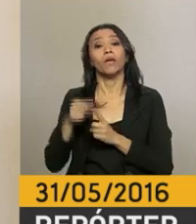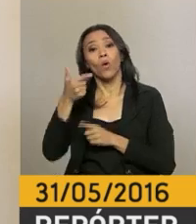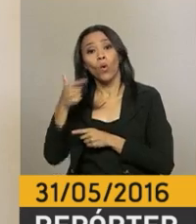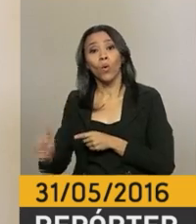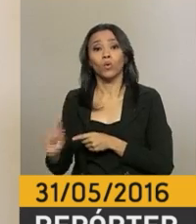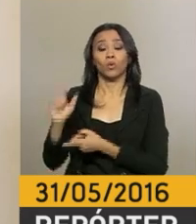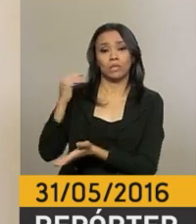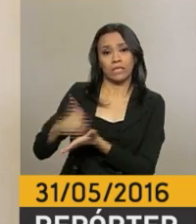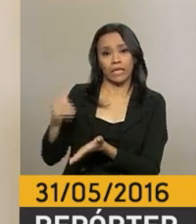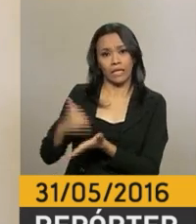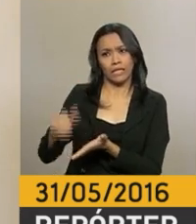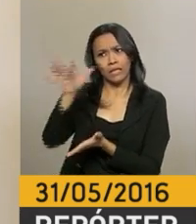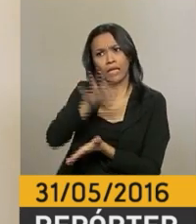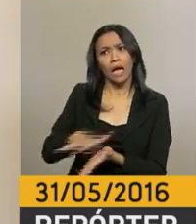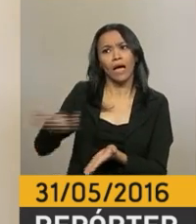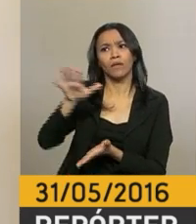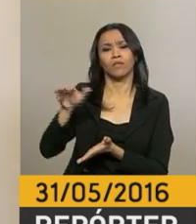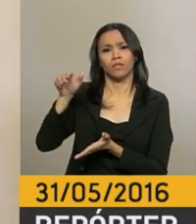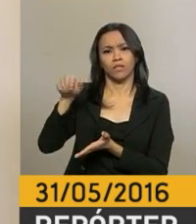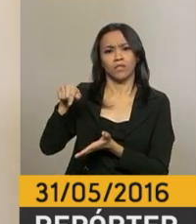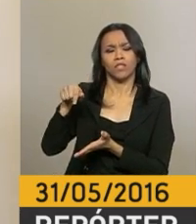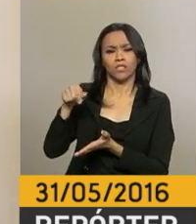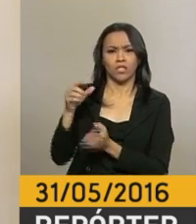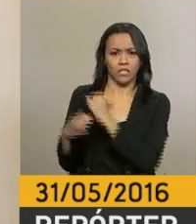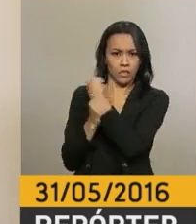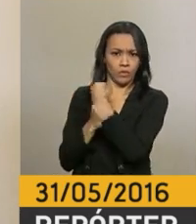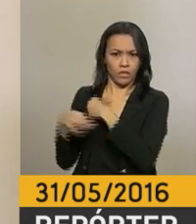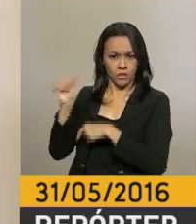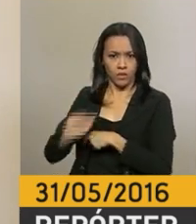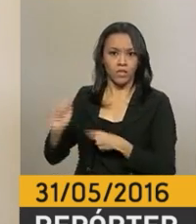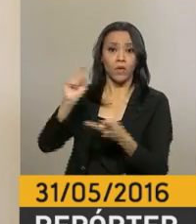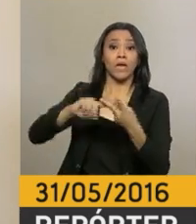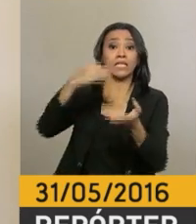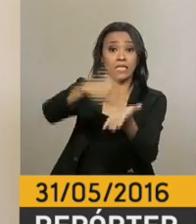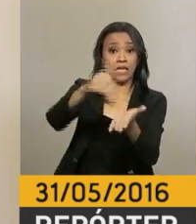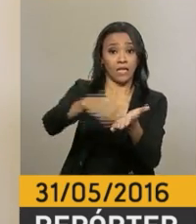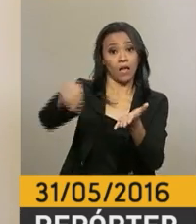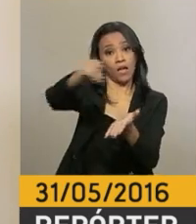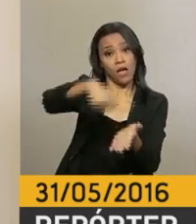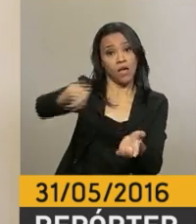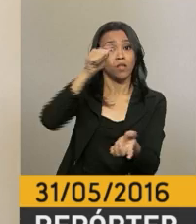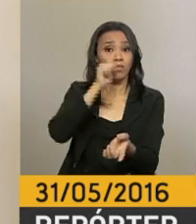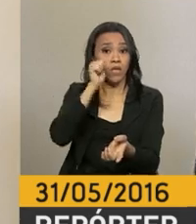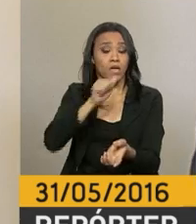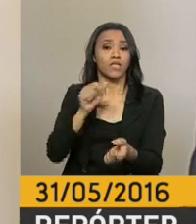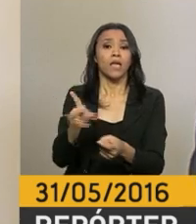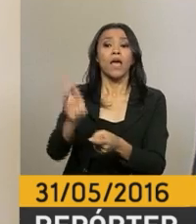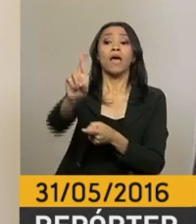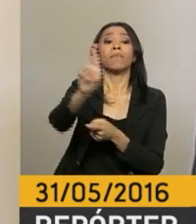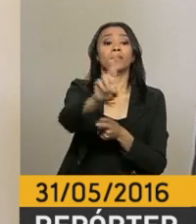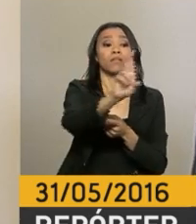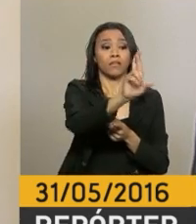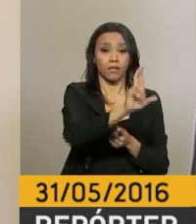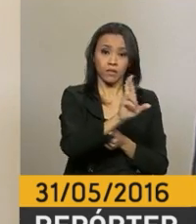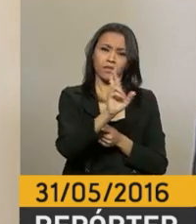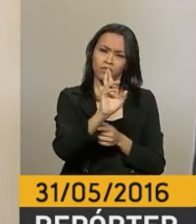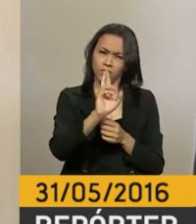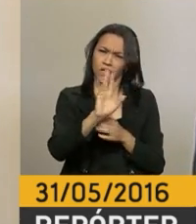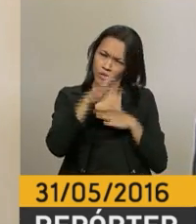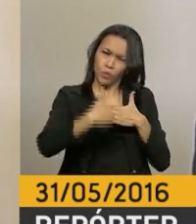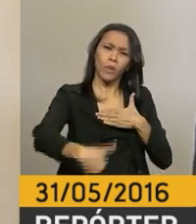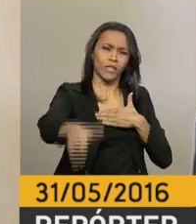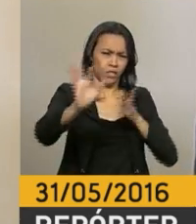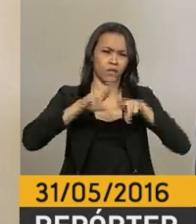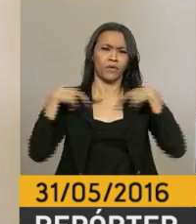de Seguranças, da secretária de Direitos Humanos, da secretária das Mulheres, e com representantes, e ao longo da reunião eu vou pedir